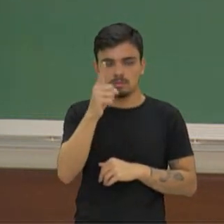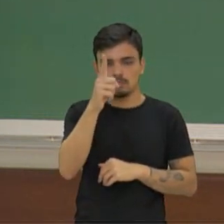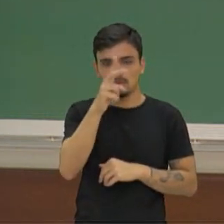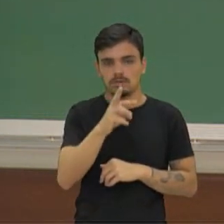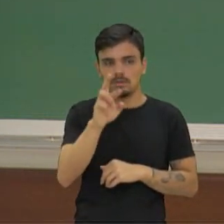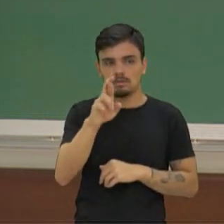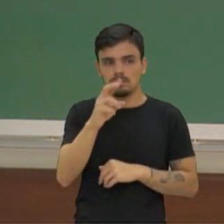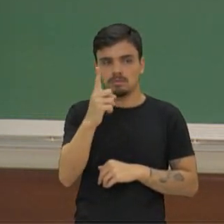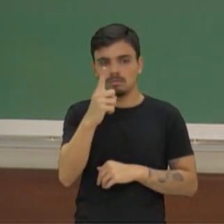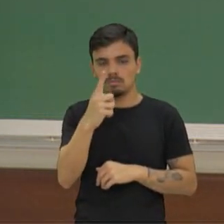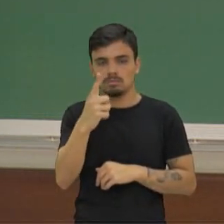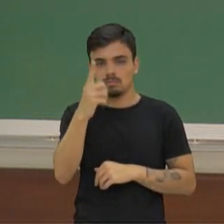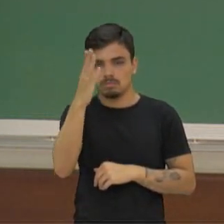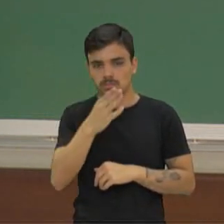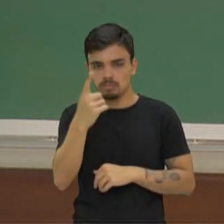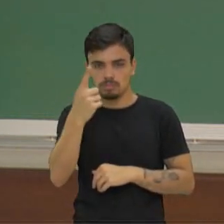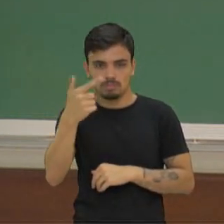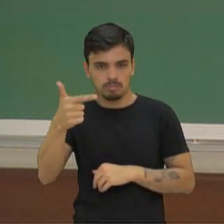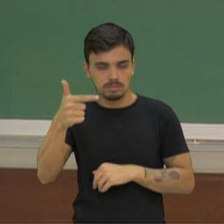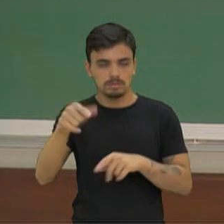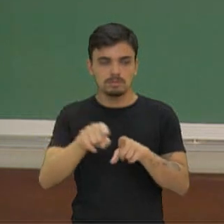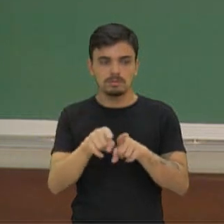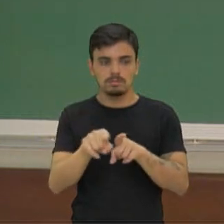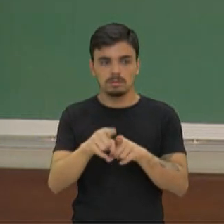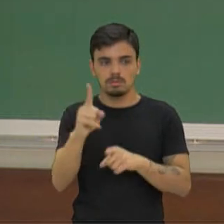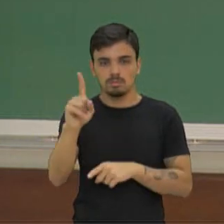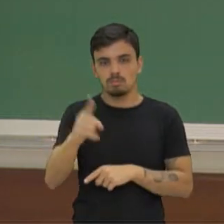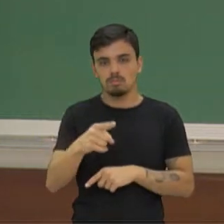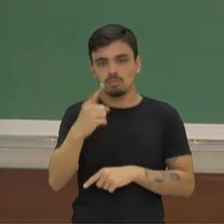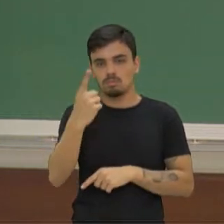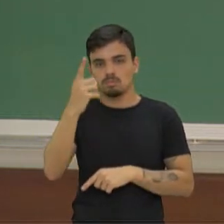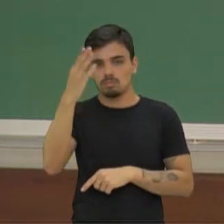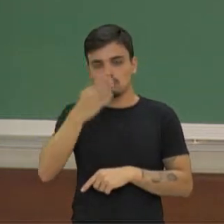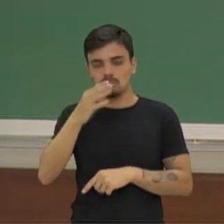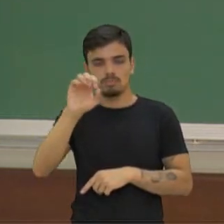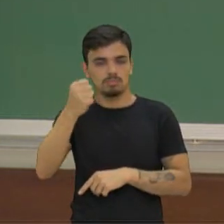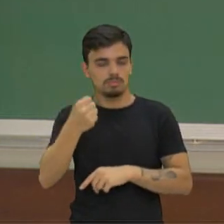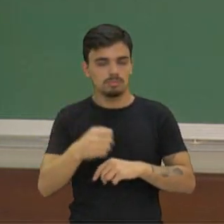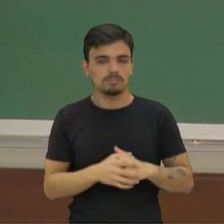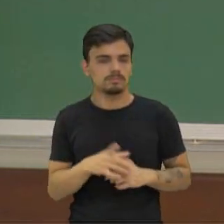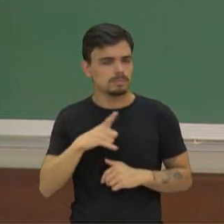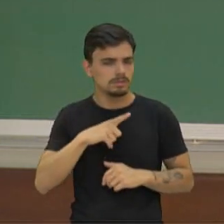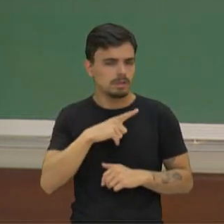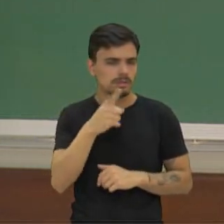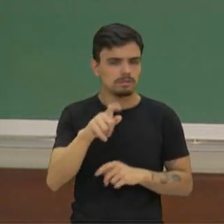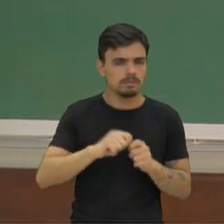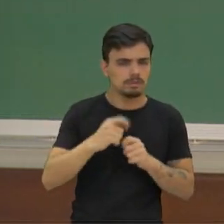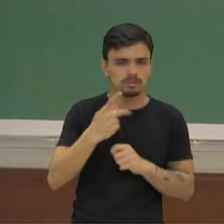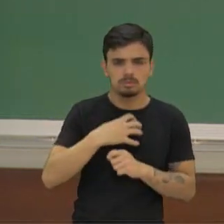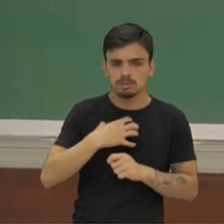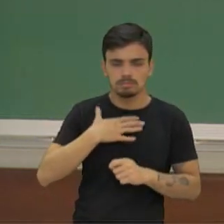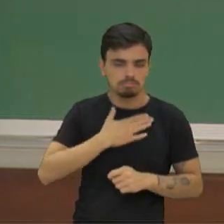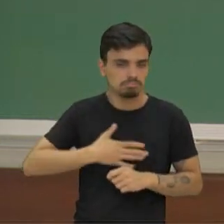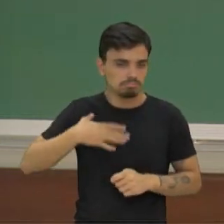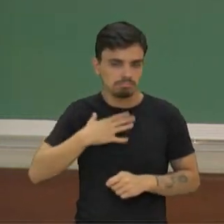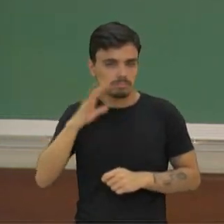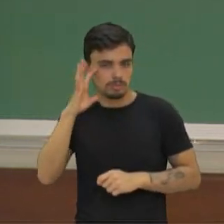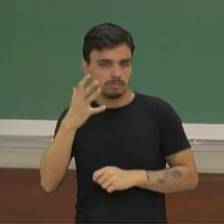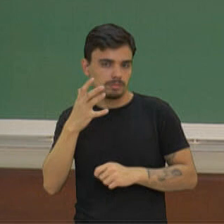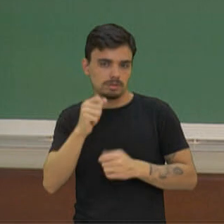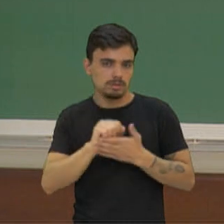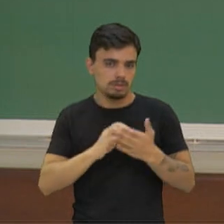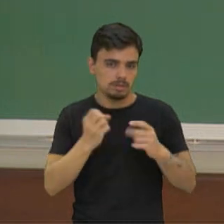mais o inverso de 8, 1 sobre 8. Você faz aqui o jeito que você gostar de fazer, resolver